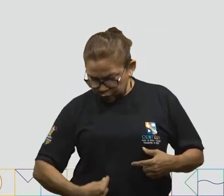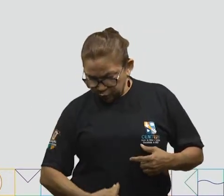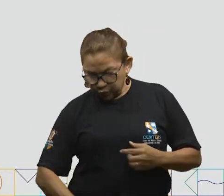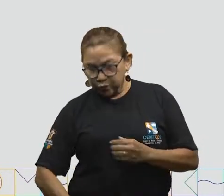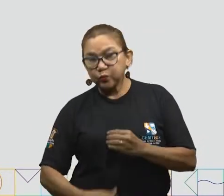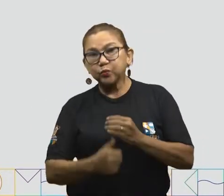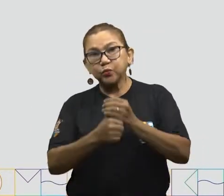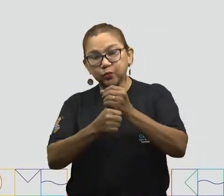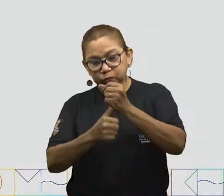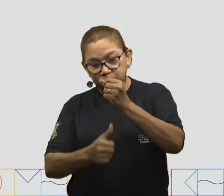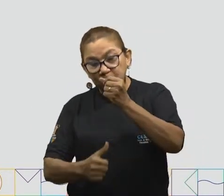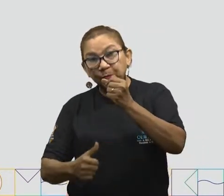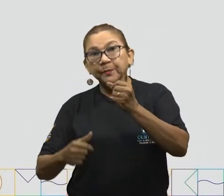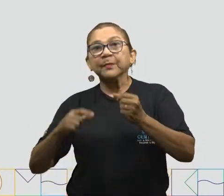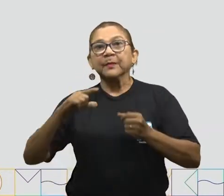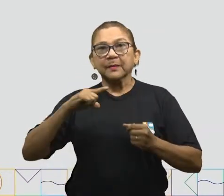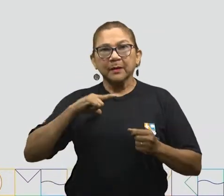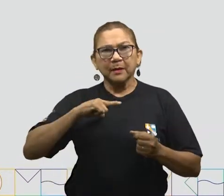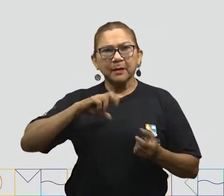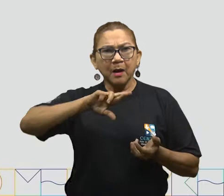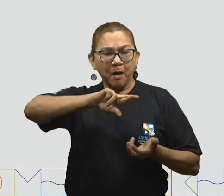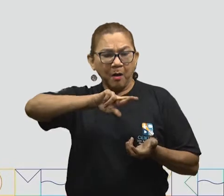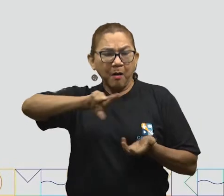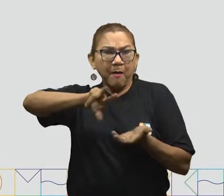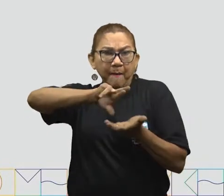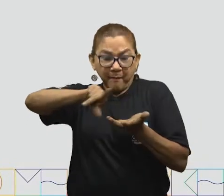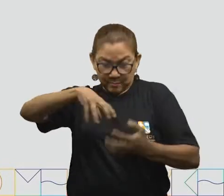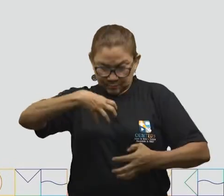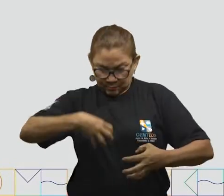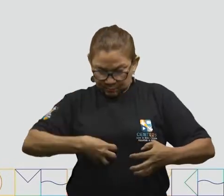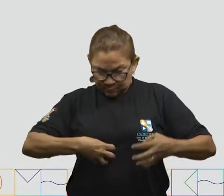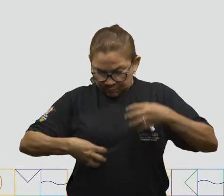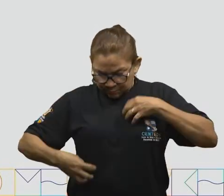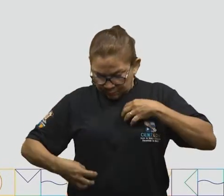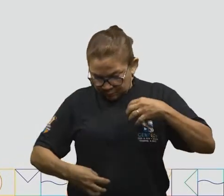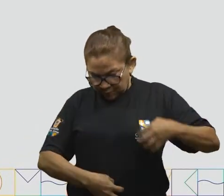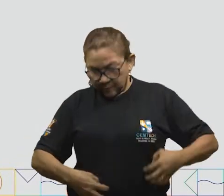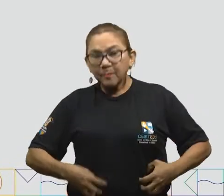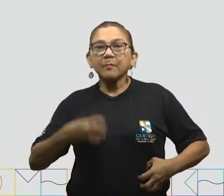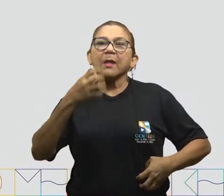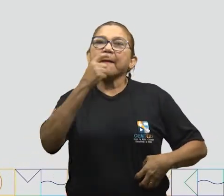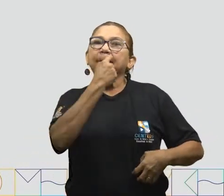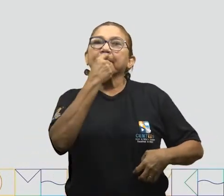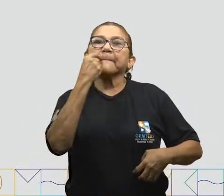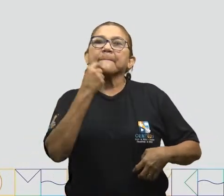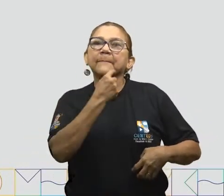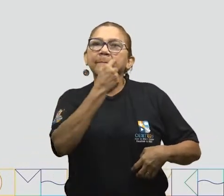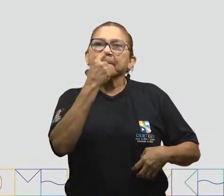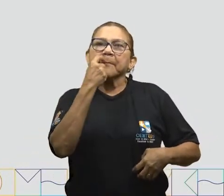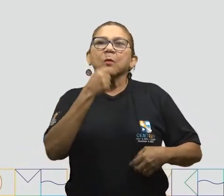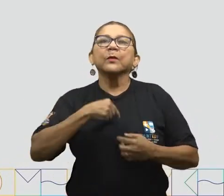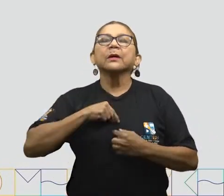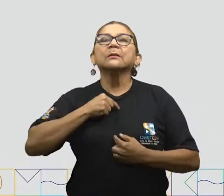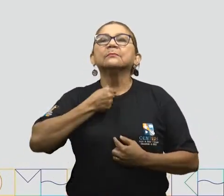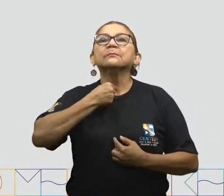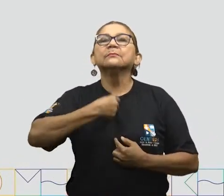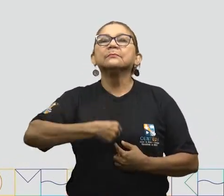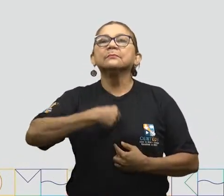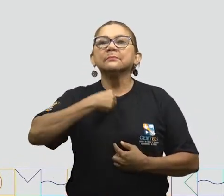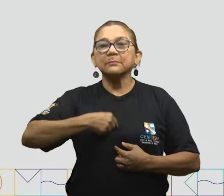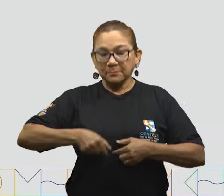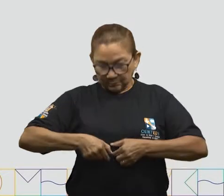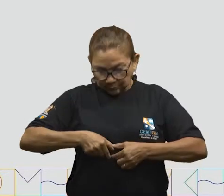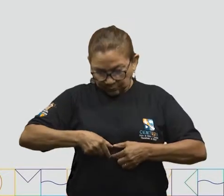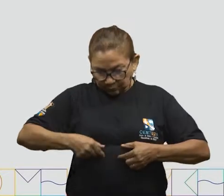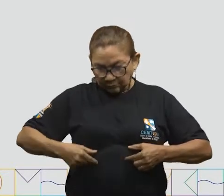tubo contém alguns órgãos: boca, faringe, esôfago,